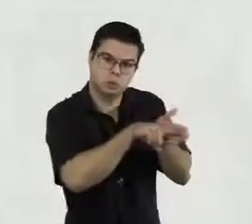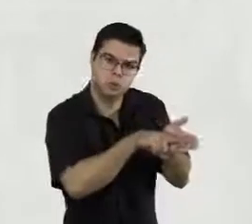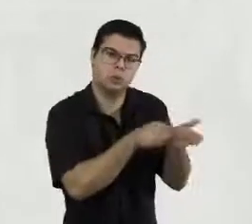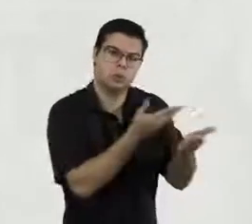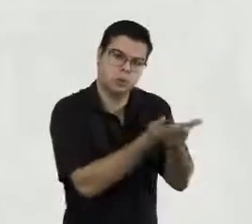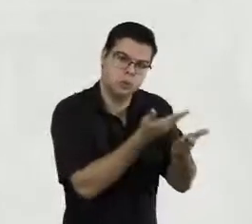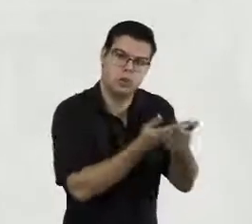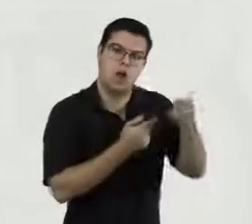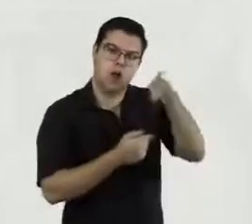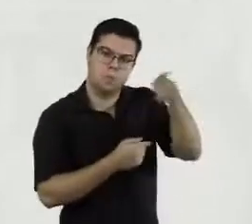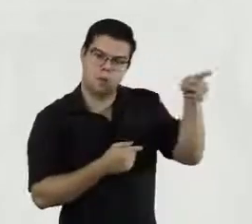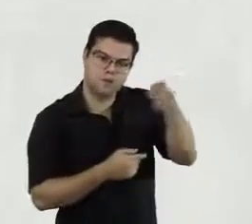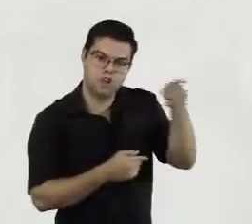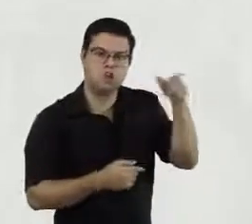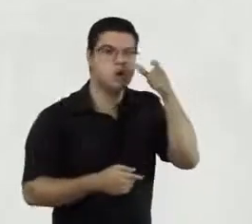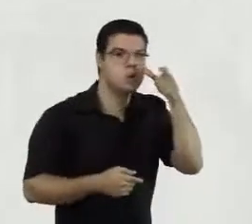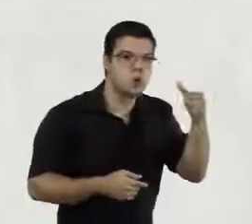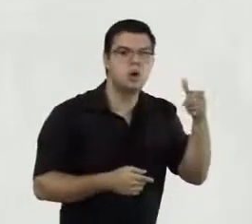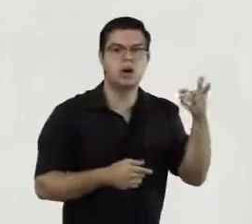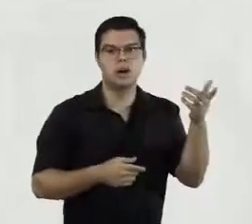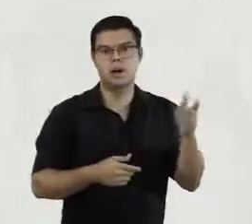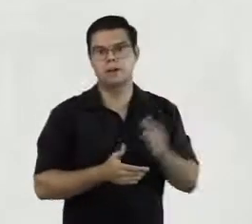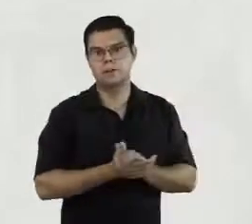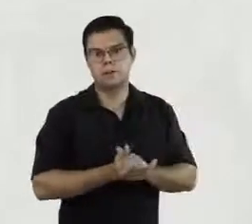estudantes, professores interessados,